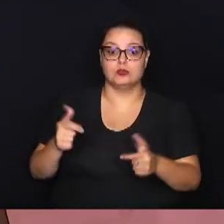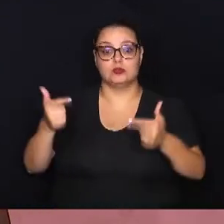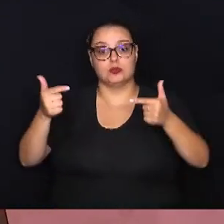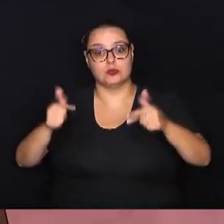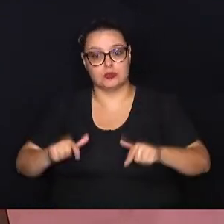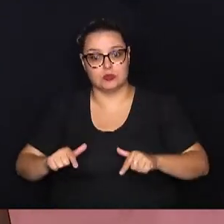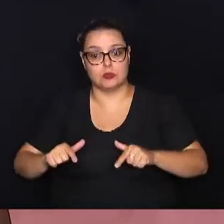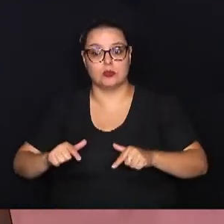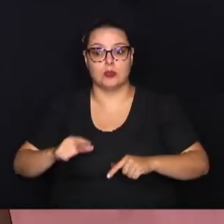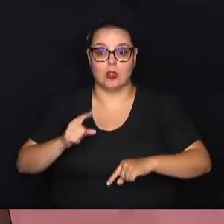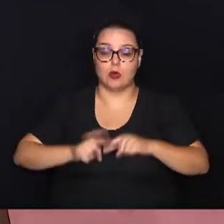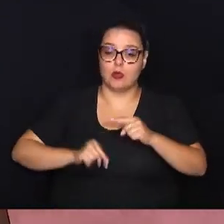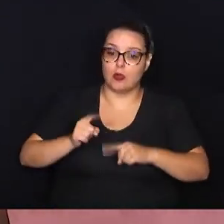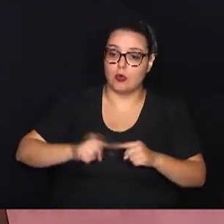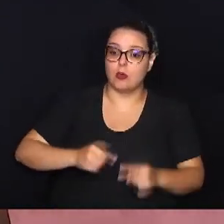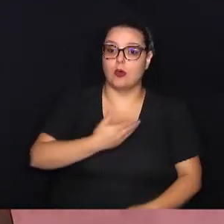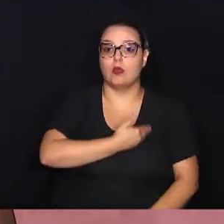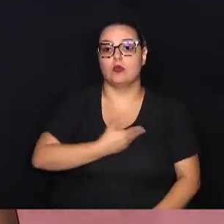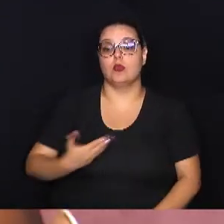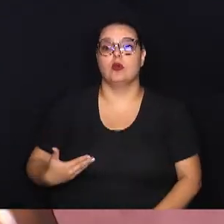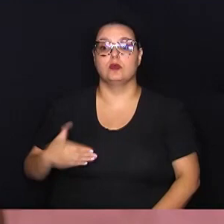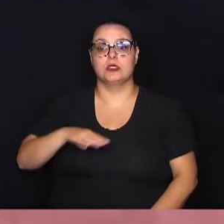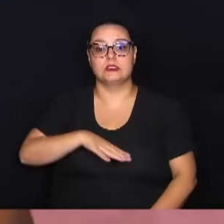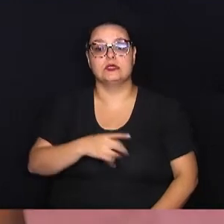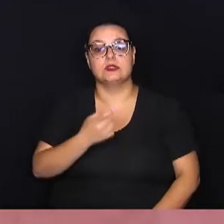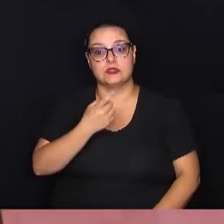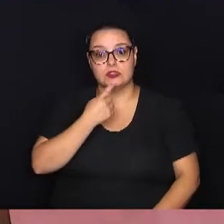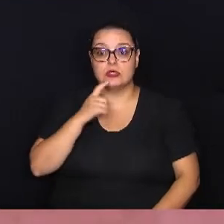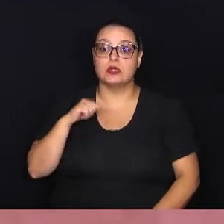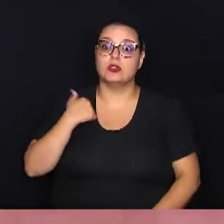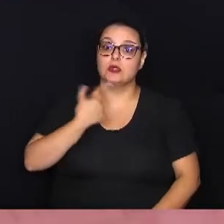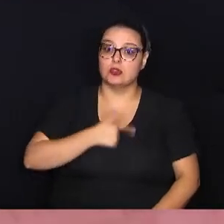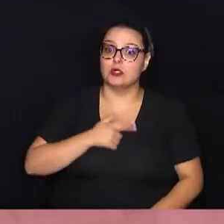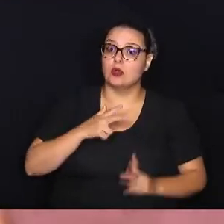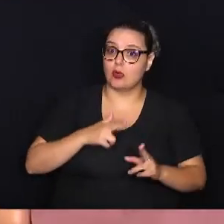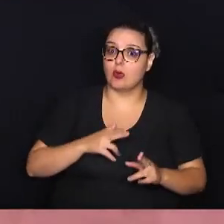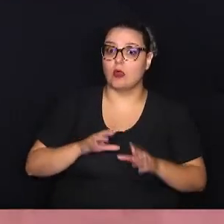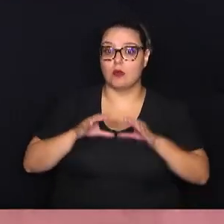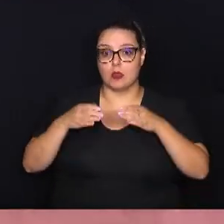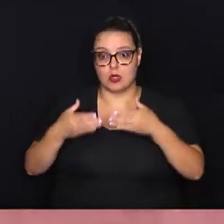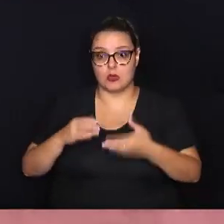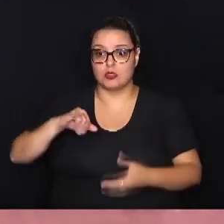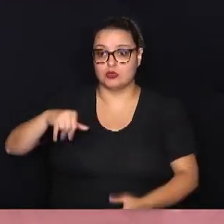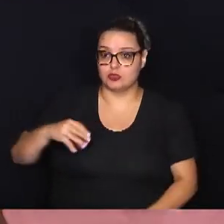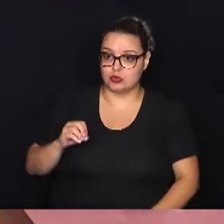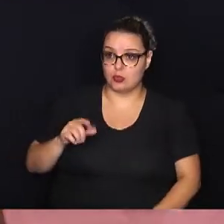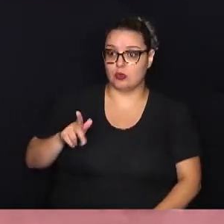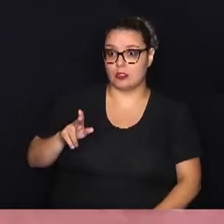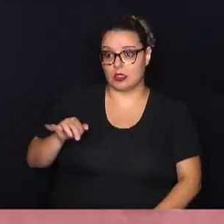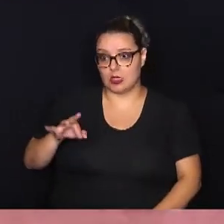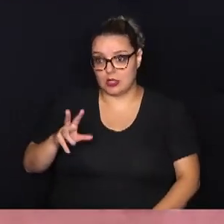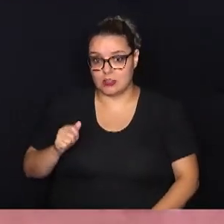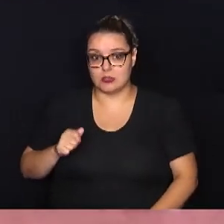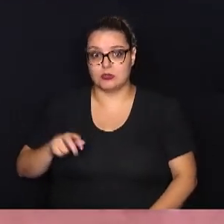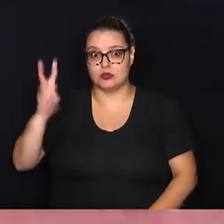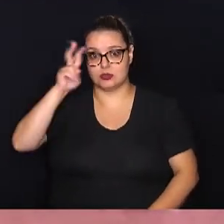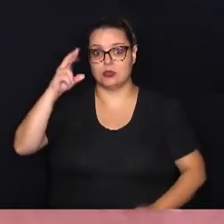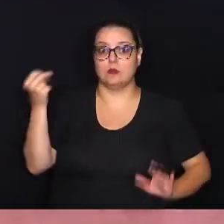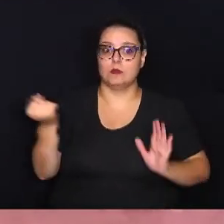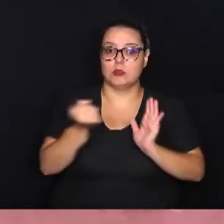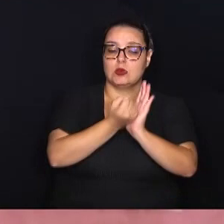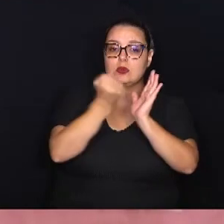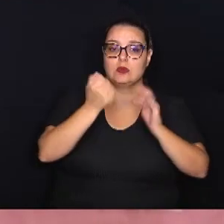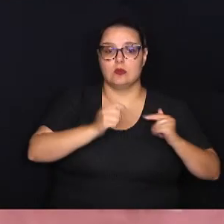equipamento público do município de Campinas, e que nós, quanto comunidade jongueira de patrimônio cultural, em